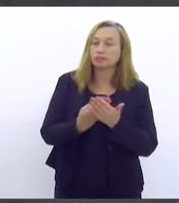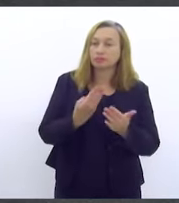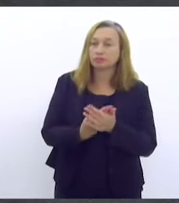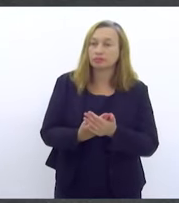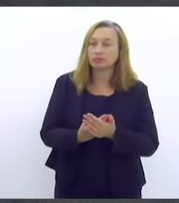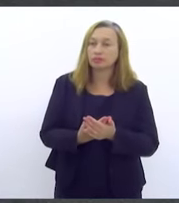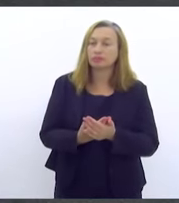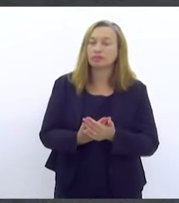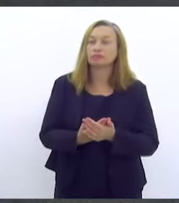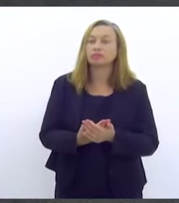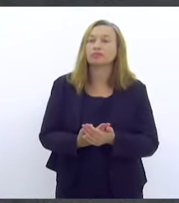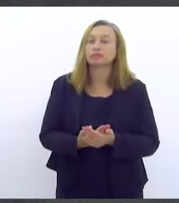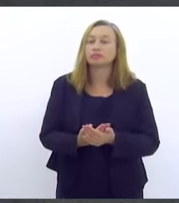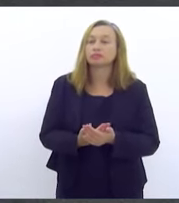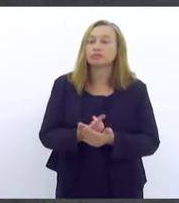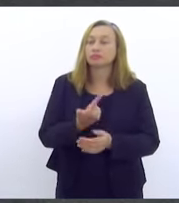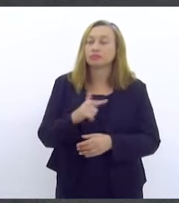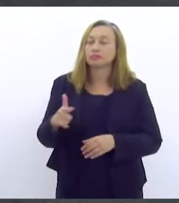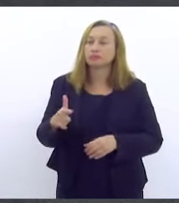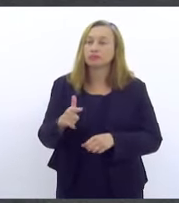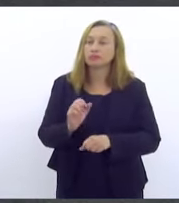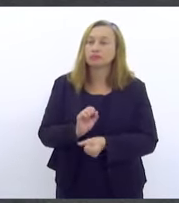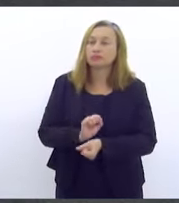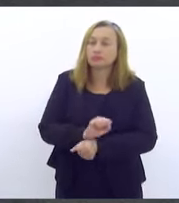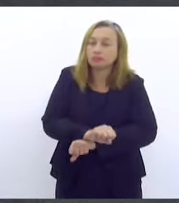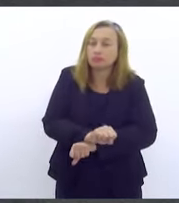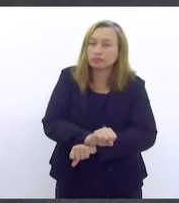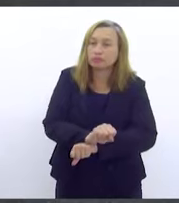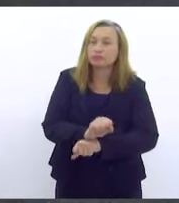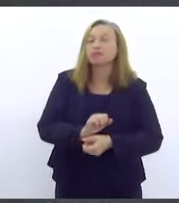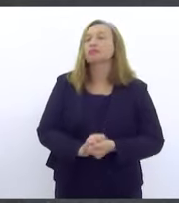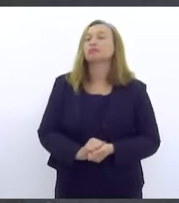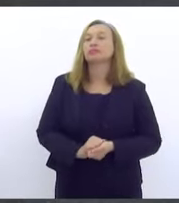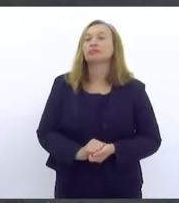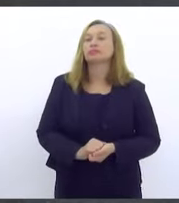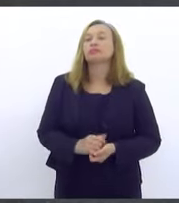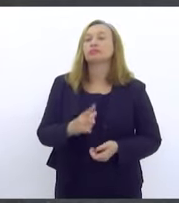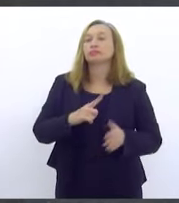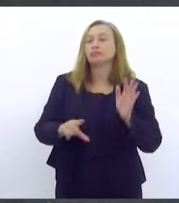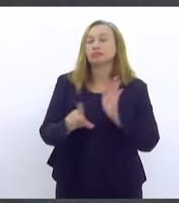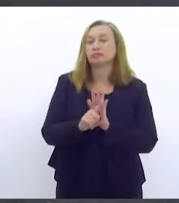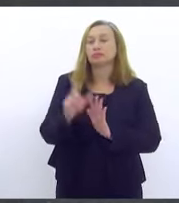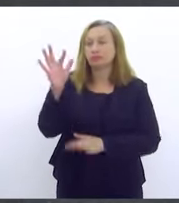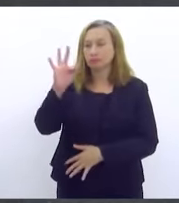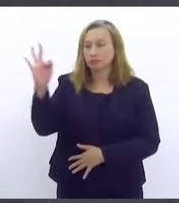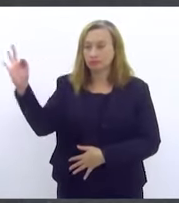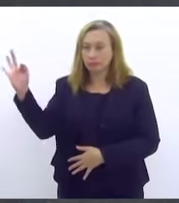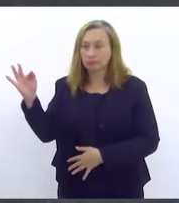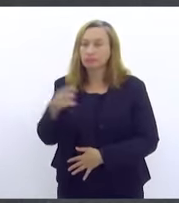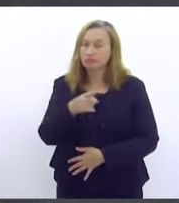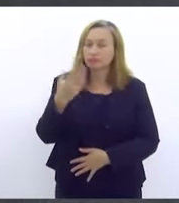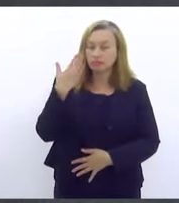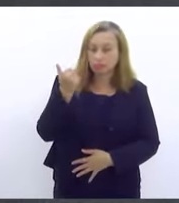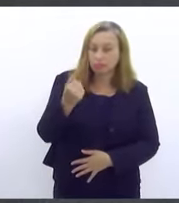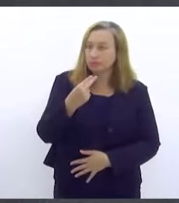própria lei nossa, ela reproduz um artigo de uma lei federal, que a gente, como Vossa Excelência bem sabe, a gente não pode nunca